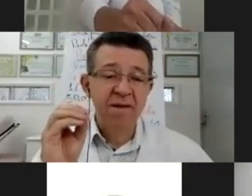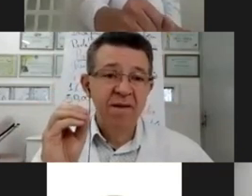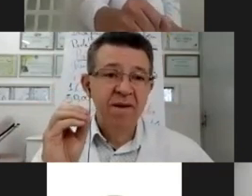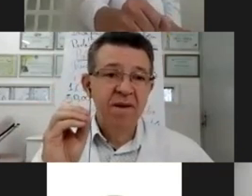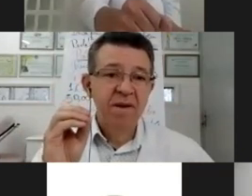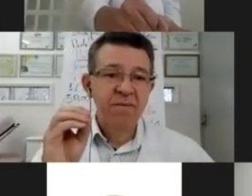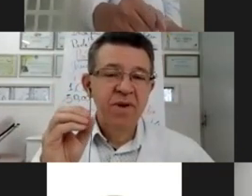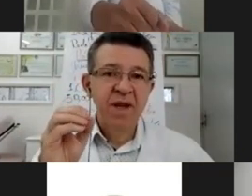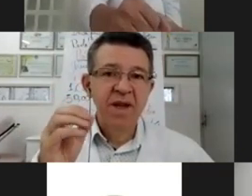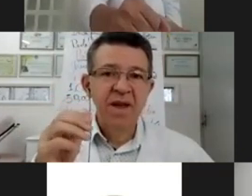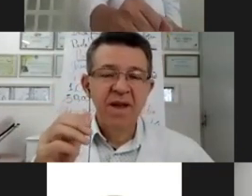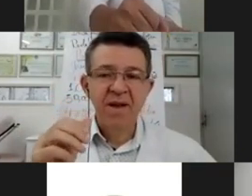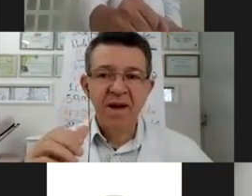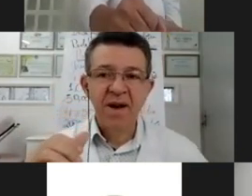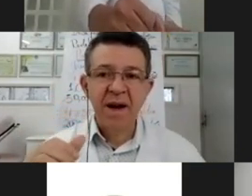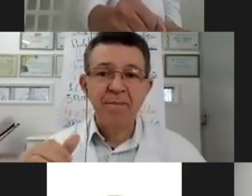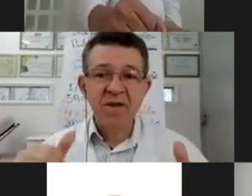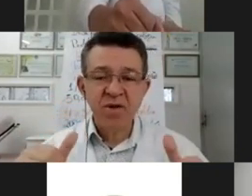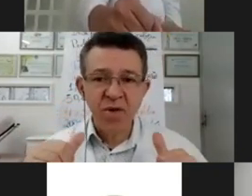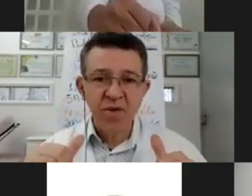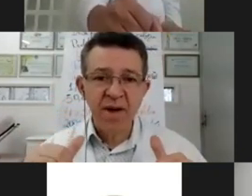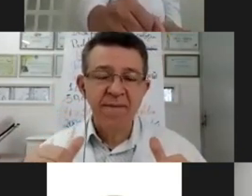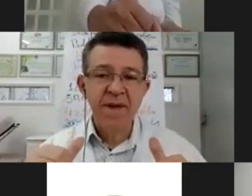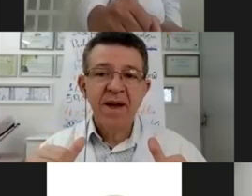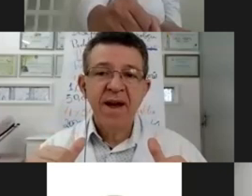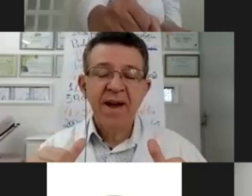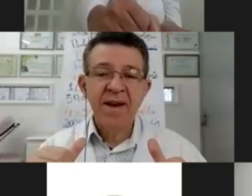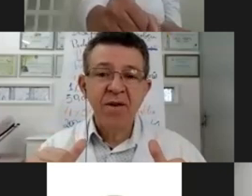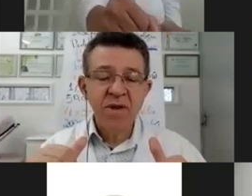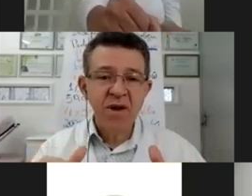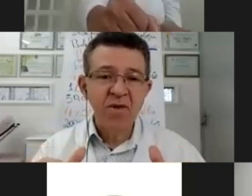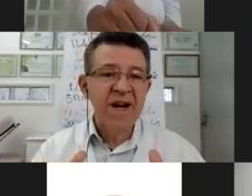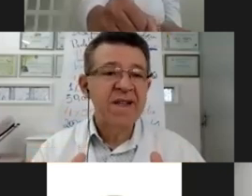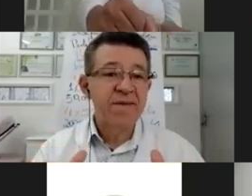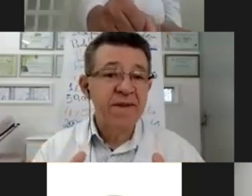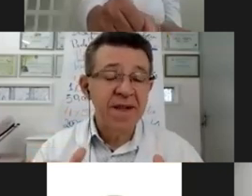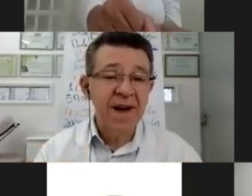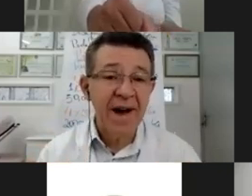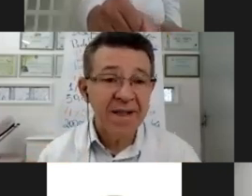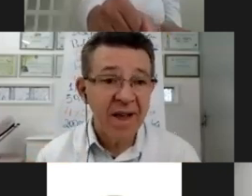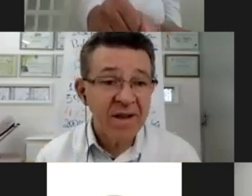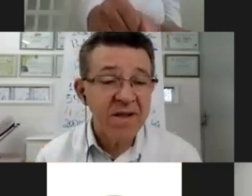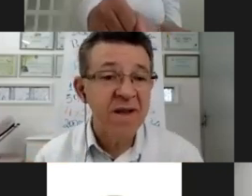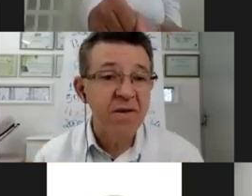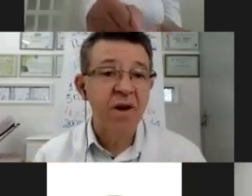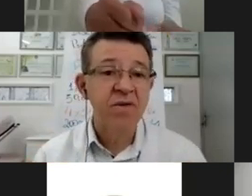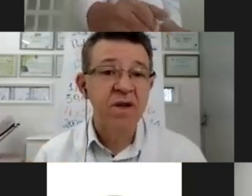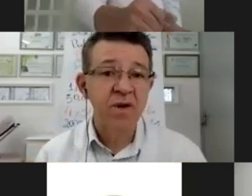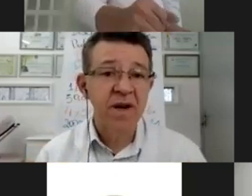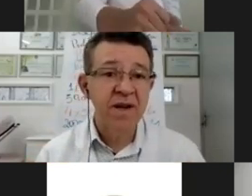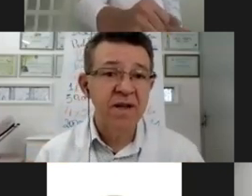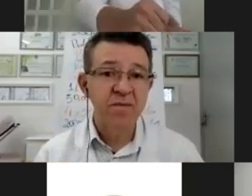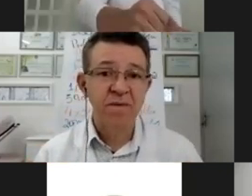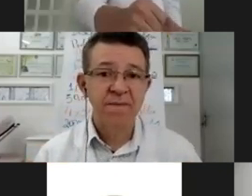quê? Porque a pessoa... ela não deu a devida atenção ao